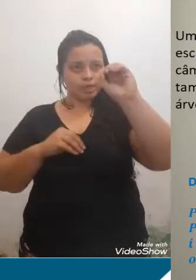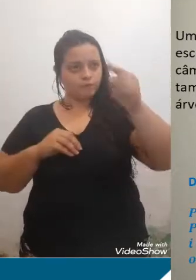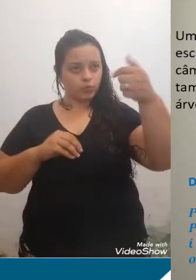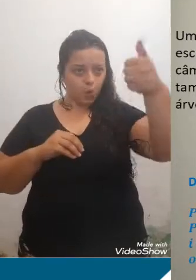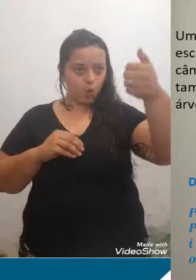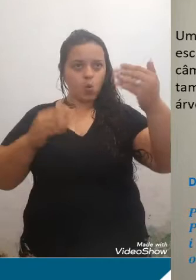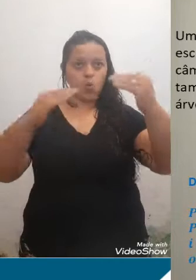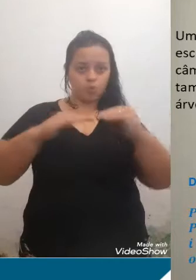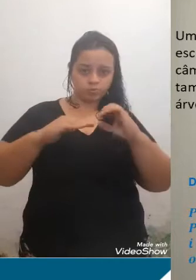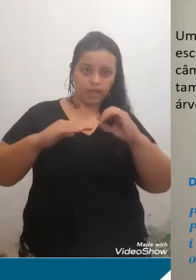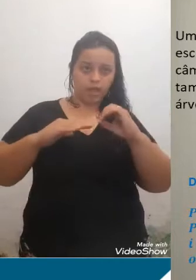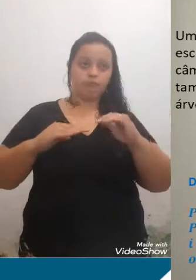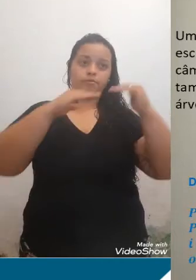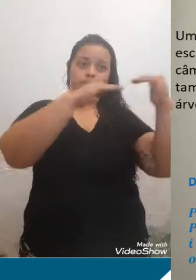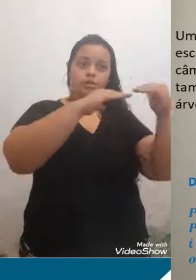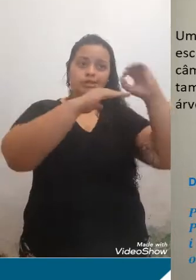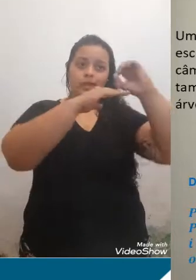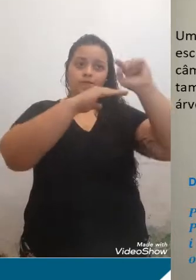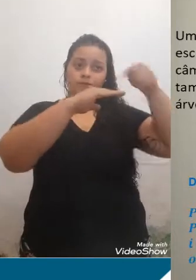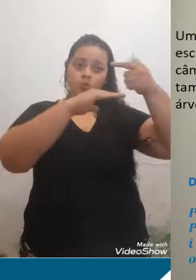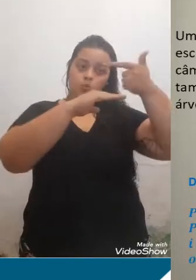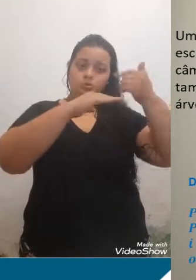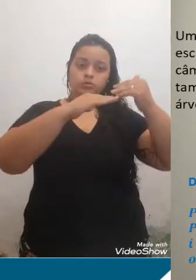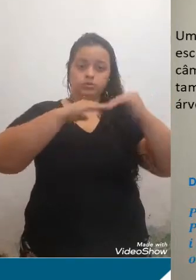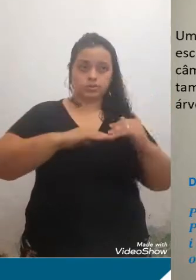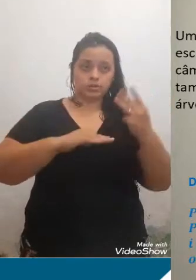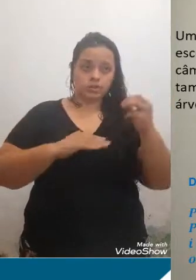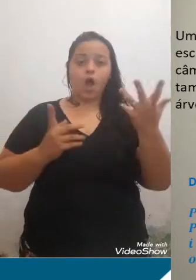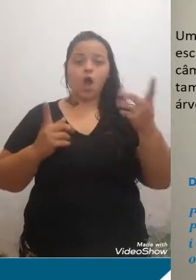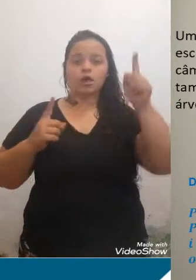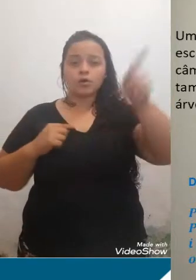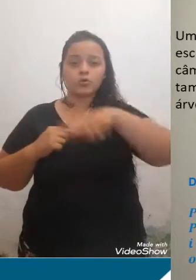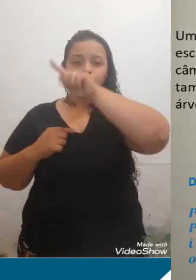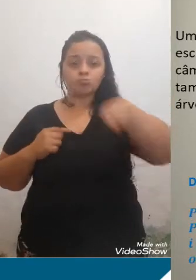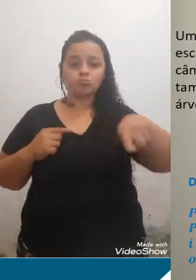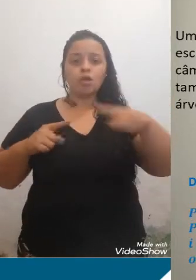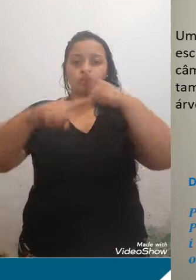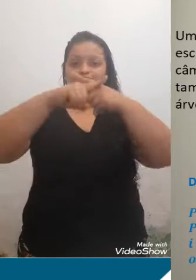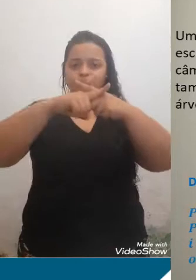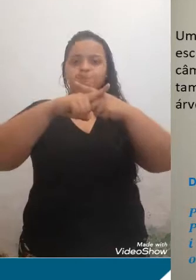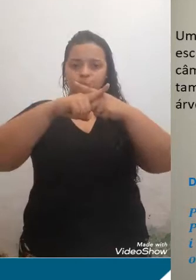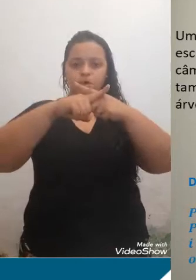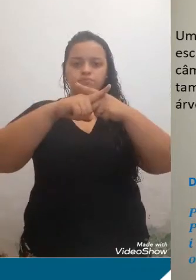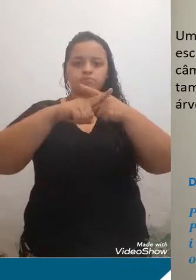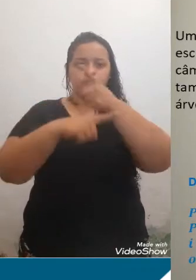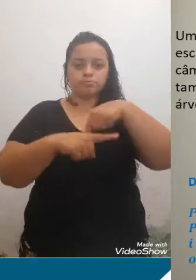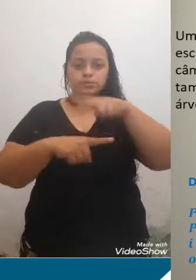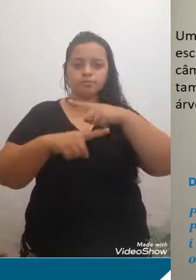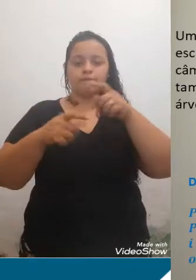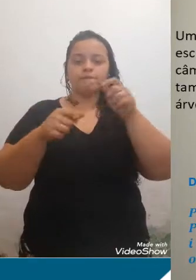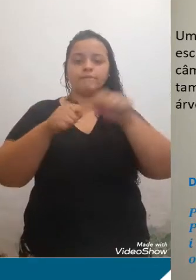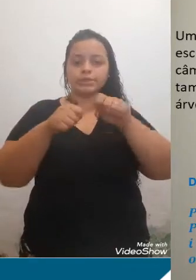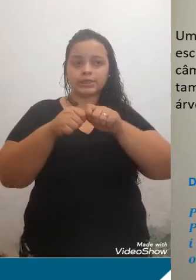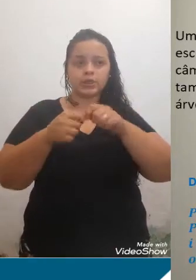sobre o P' é 0,2 sobre 30. Multiplicando cruzado, a gente tem que 0,2